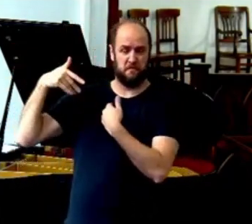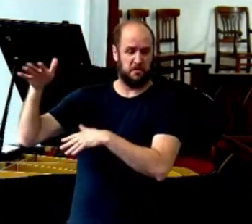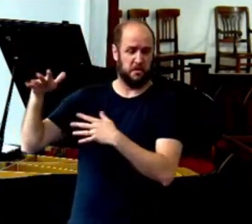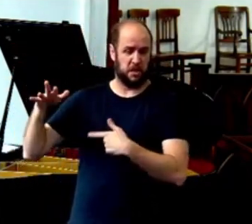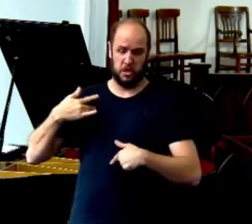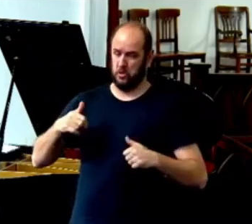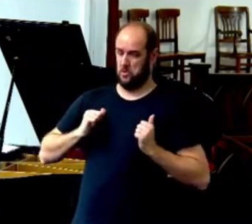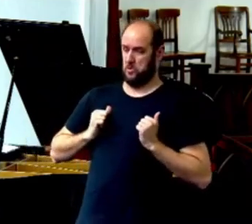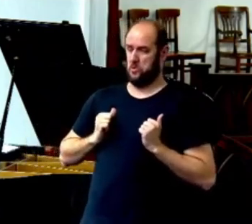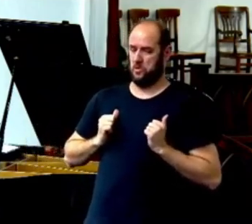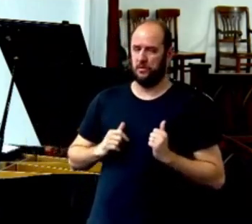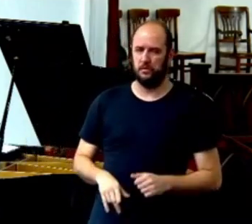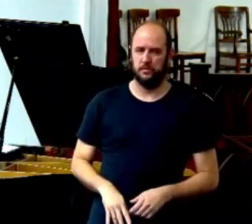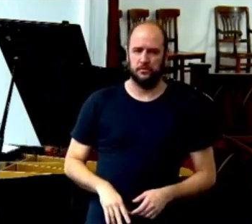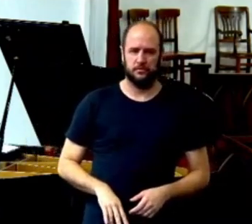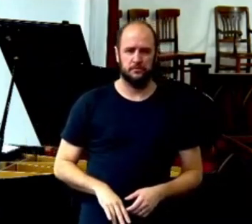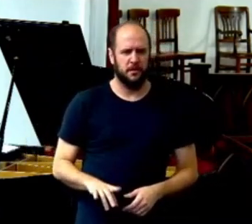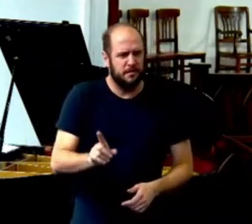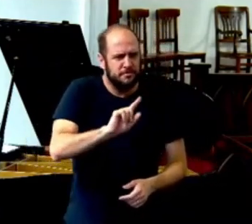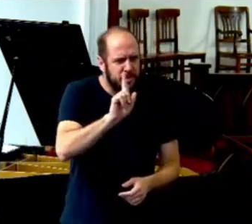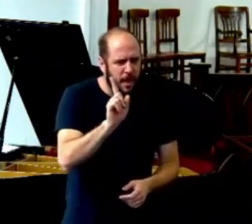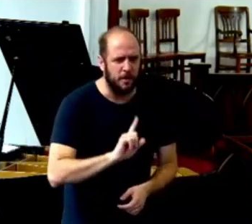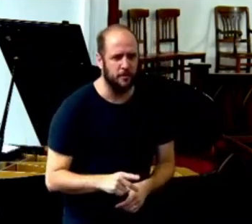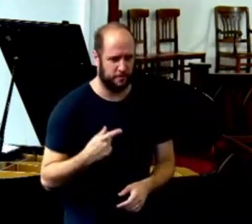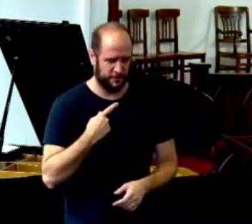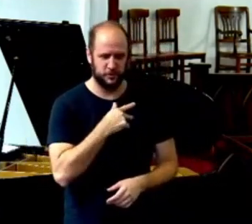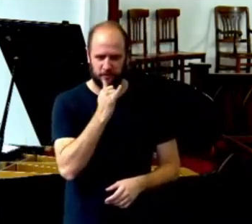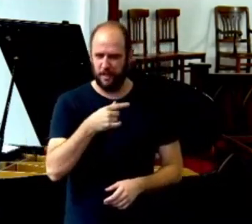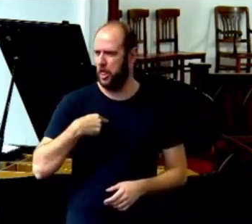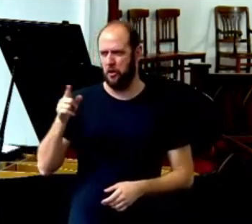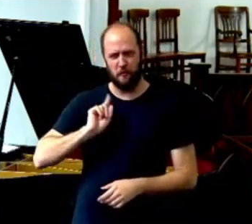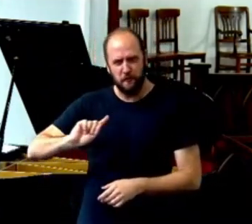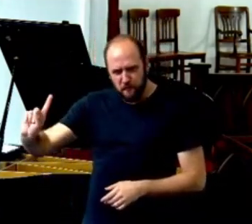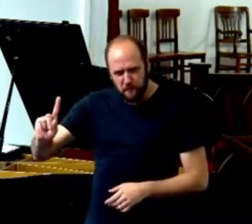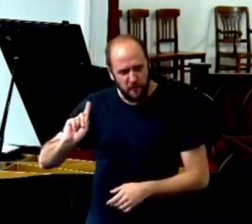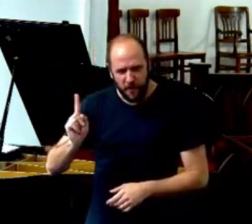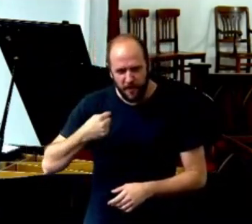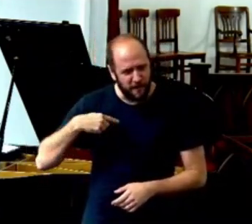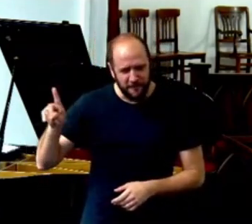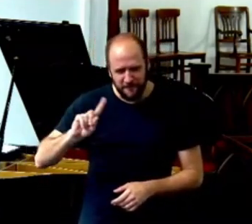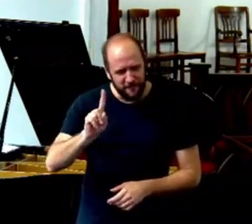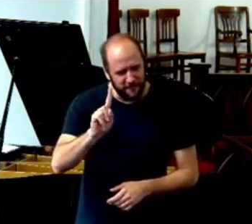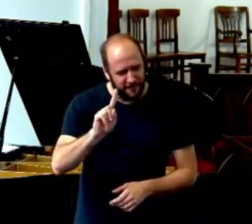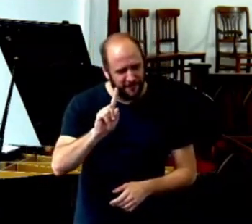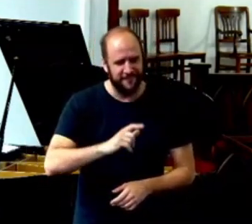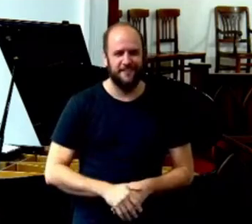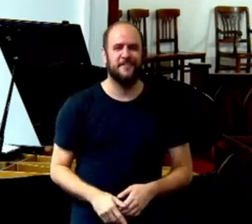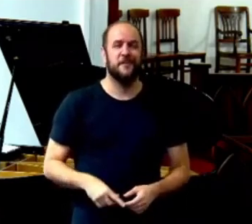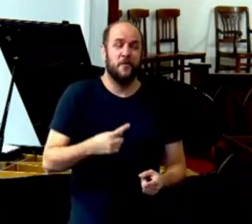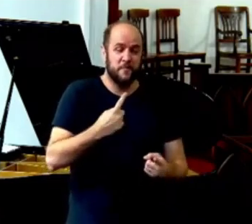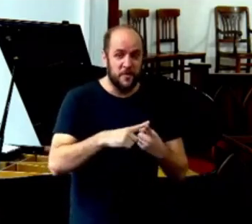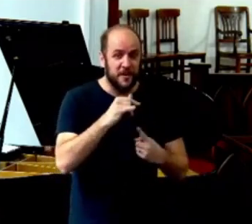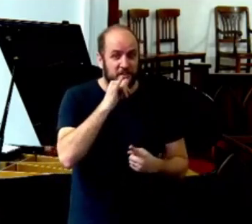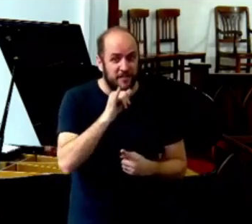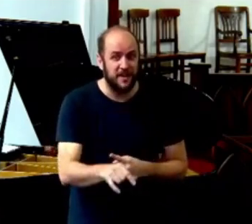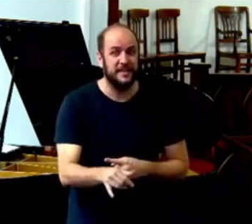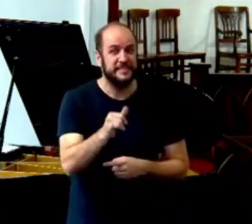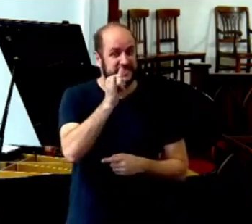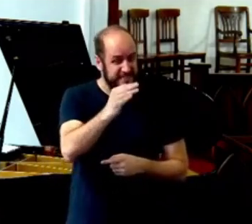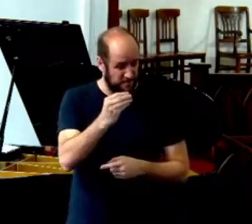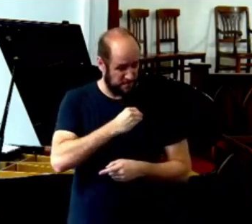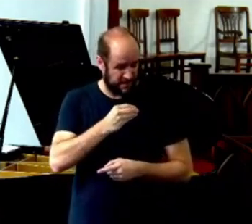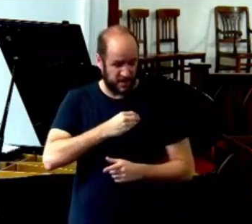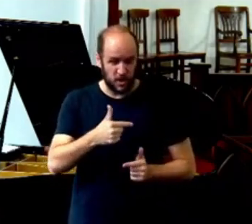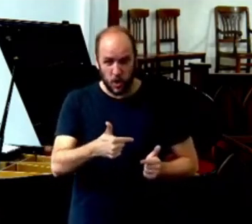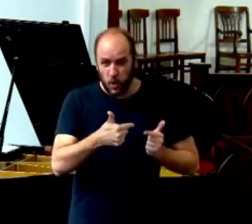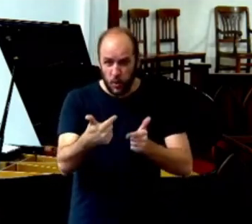resolve o problema. E eu digo, vou não. Vou não. Porque o texto da Bíblia diz, se o teu irmão pecar contra